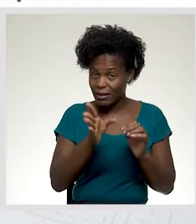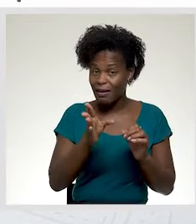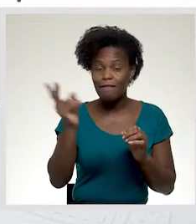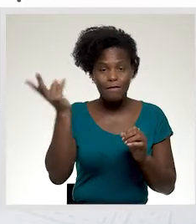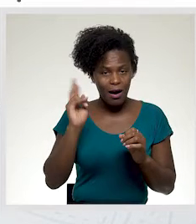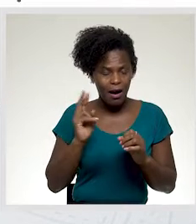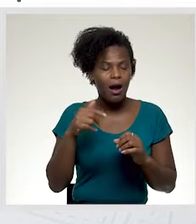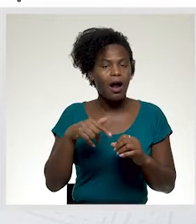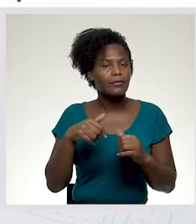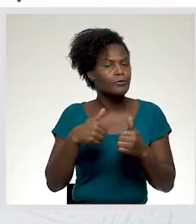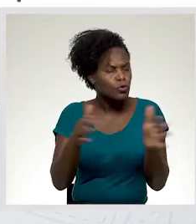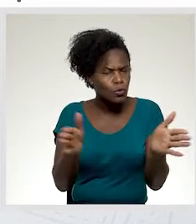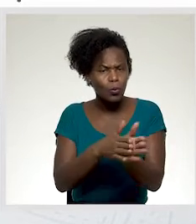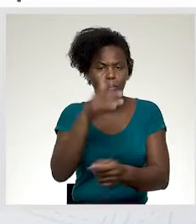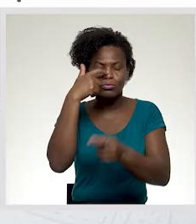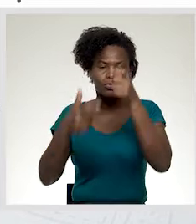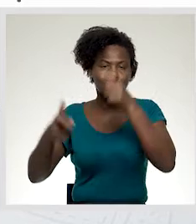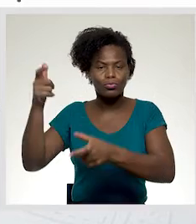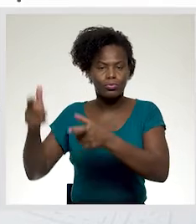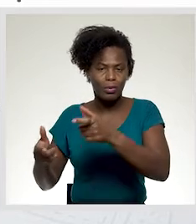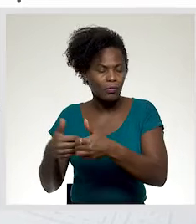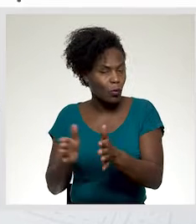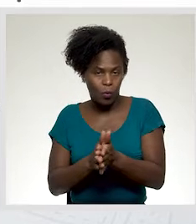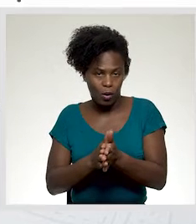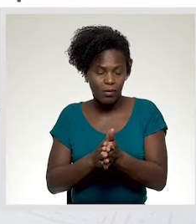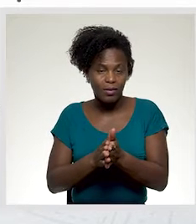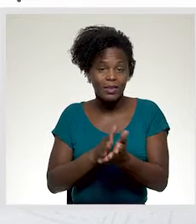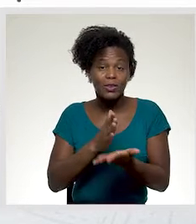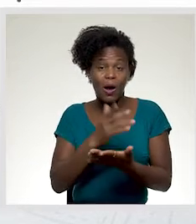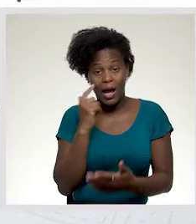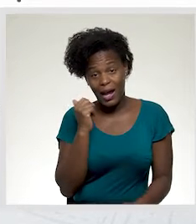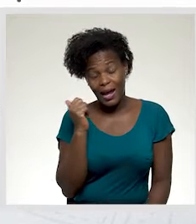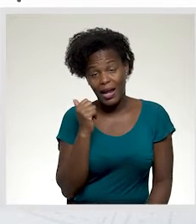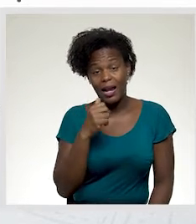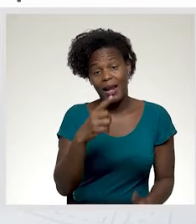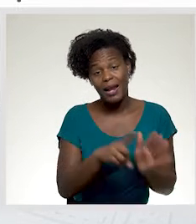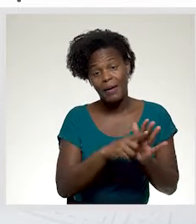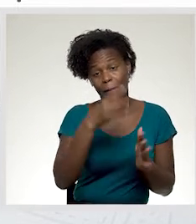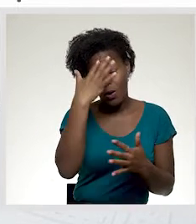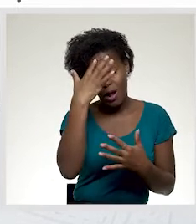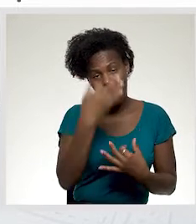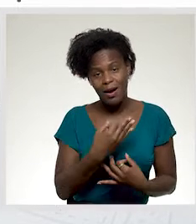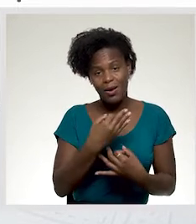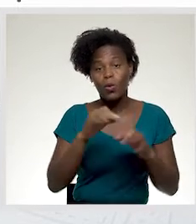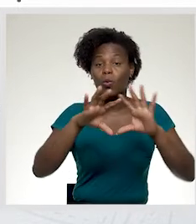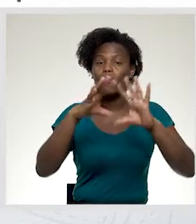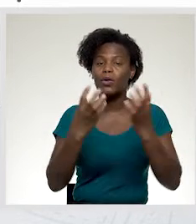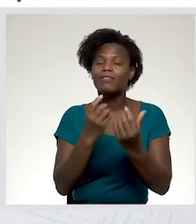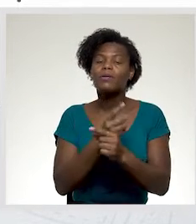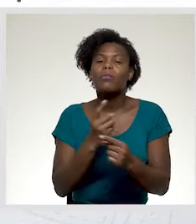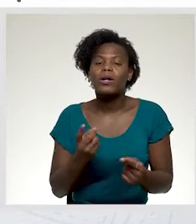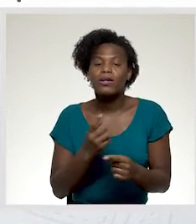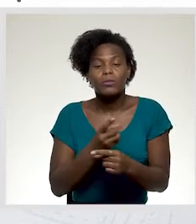válida incondicionalmente para todos os seres humanos. Somente ele é lei moral universal. Isto por